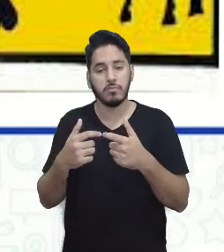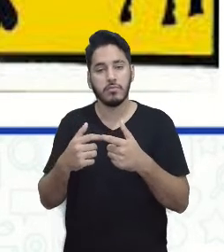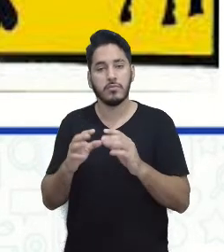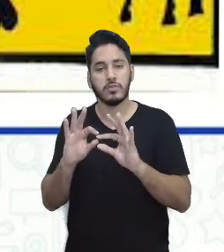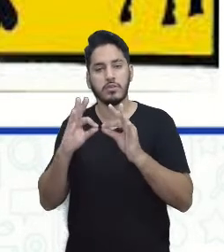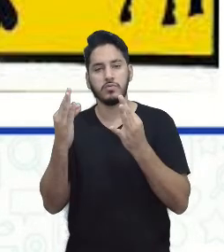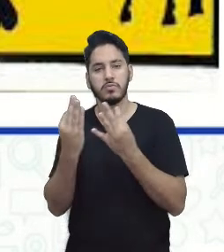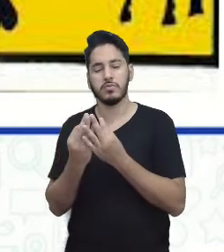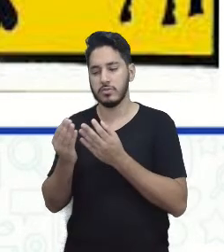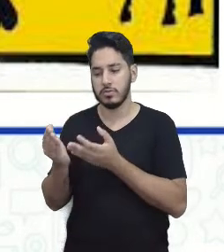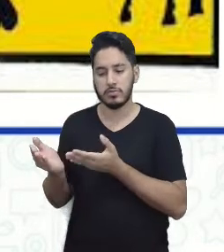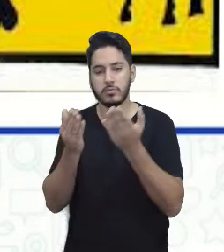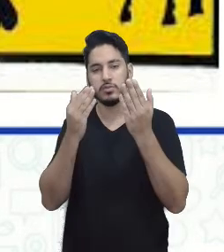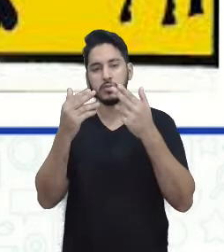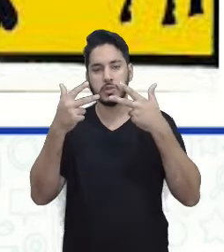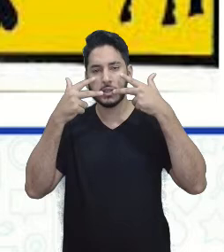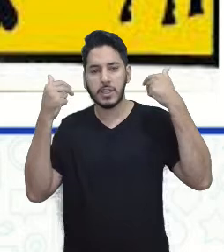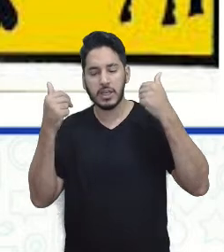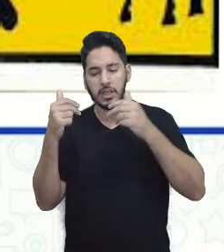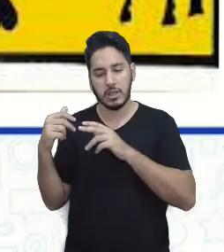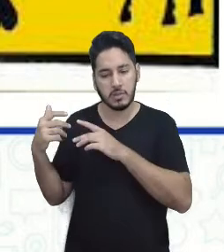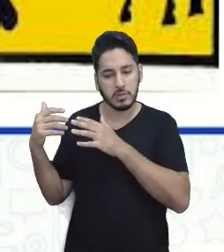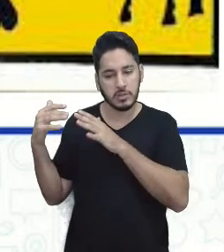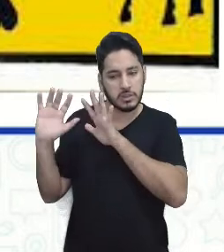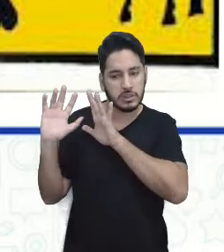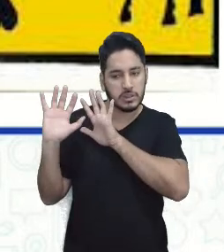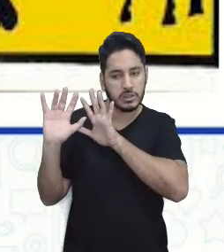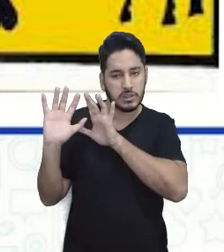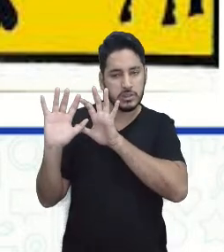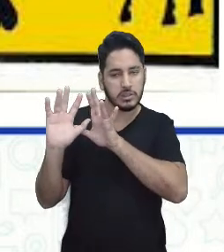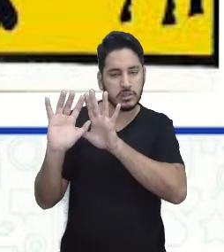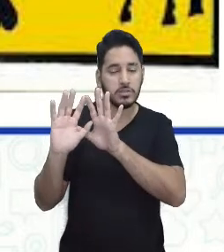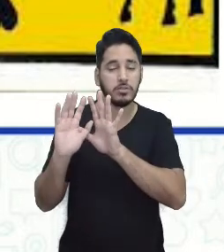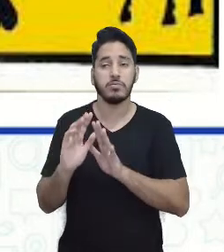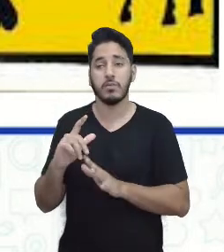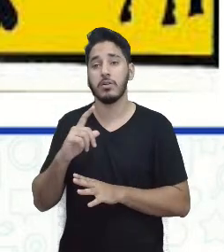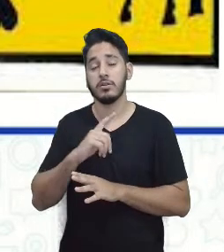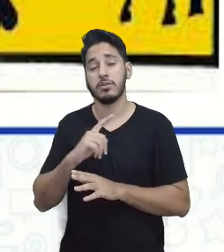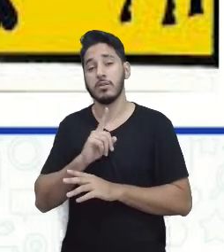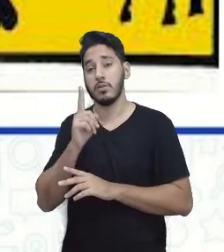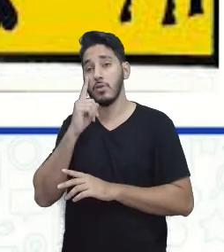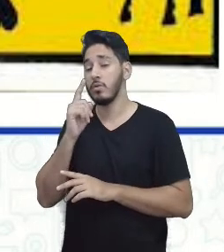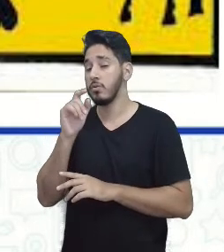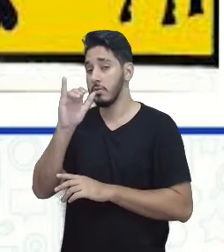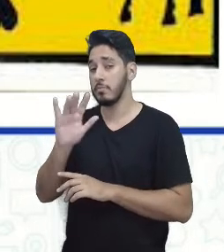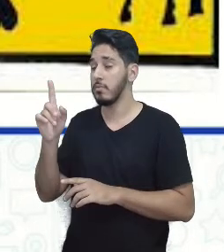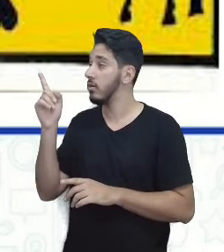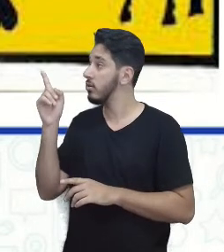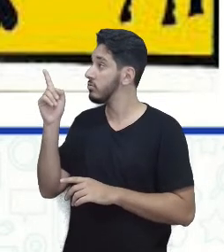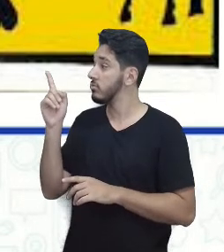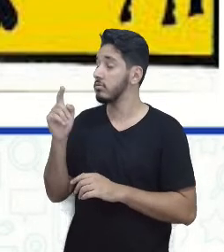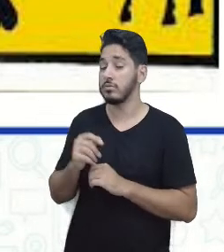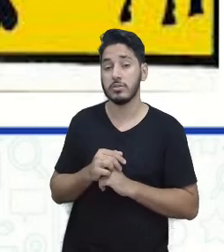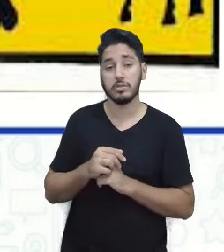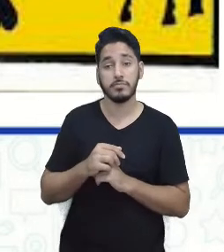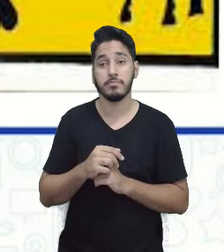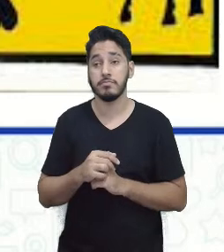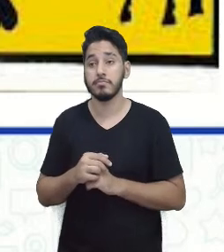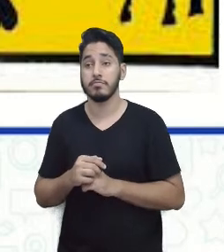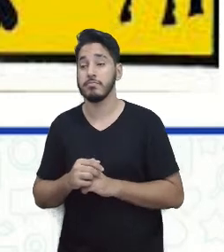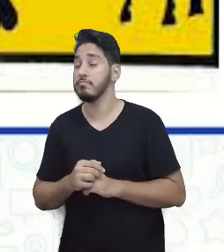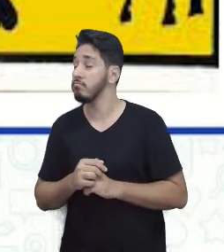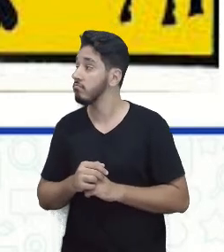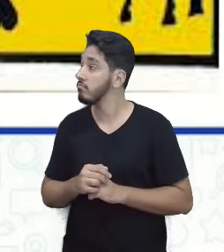mandavam seus guerreiros, e eles iam paramentados. E aí tem uma representação de uma luta, né,